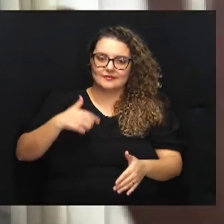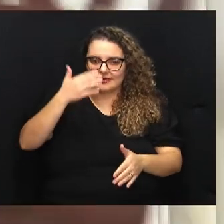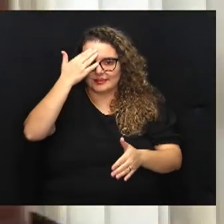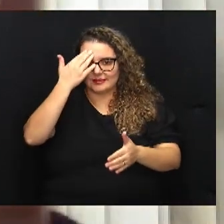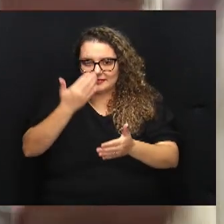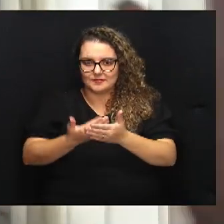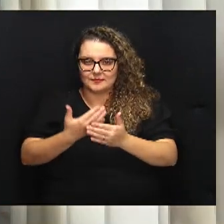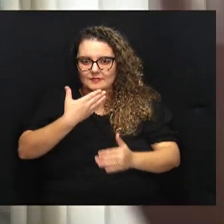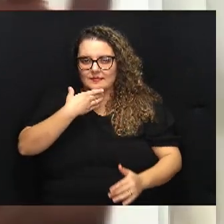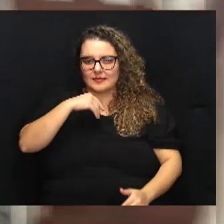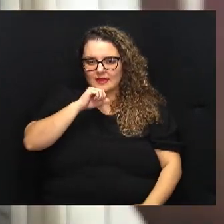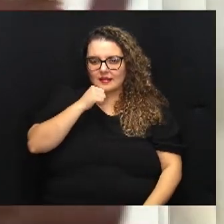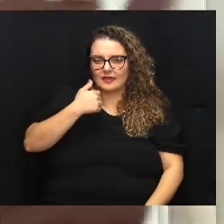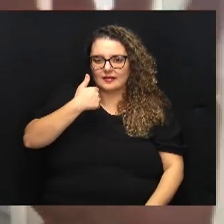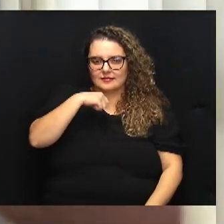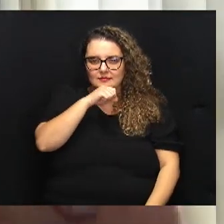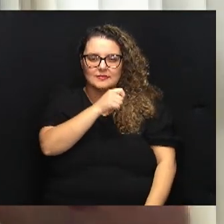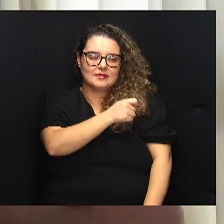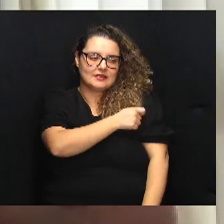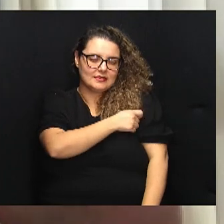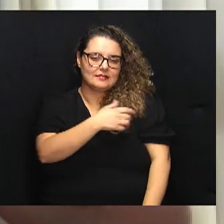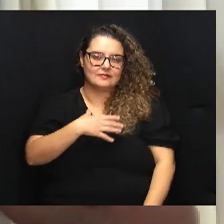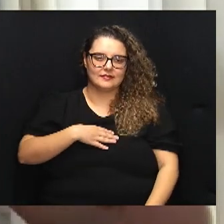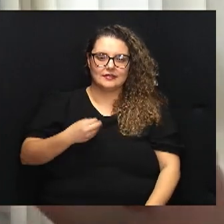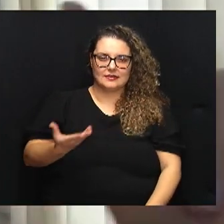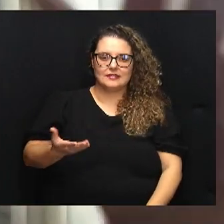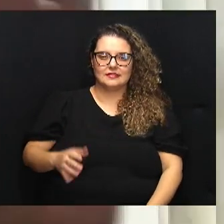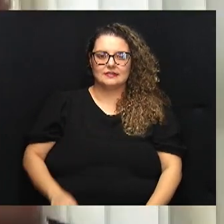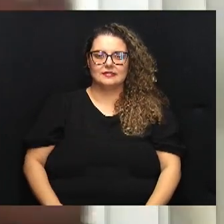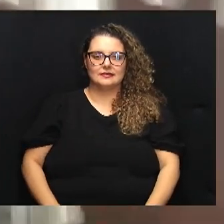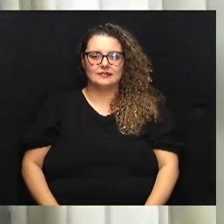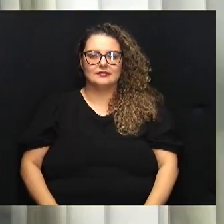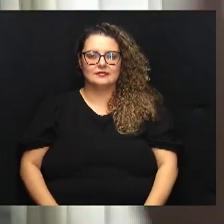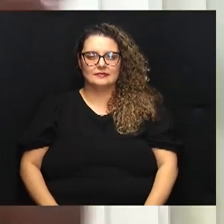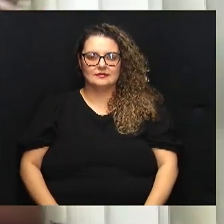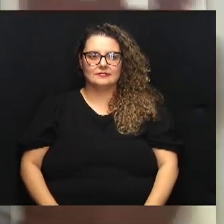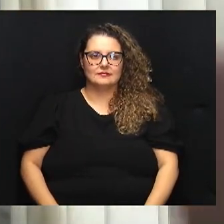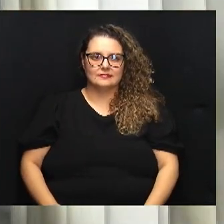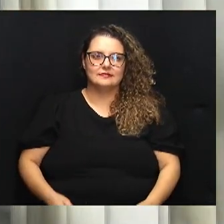pais e alunos e filhos, né, vamos colocar assim, eles vão